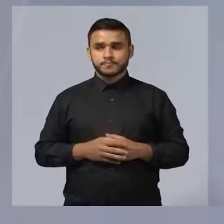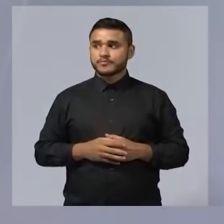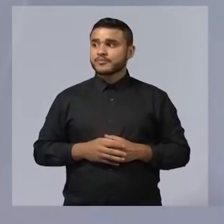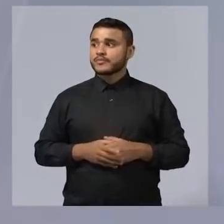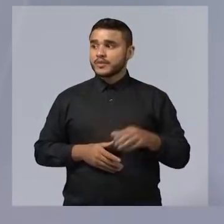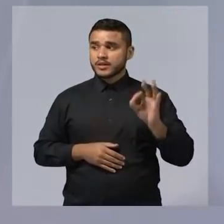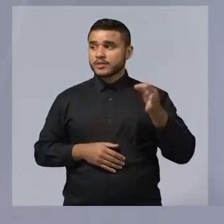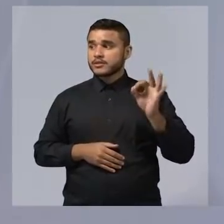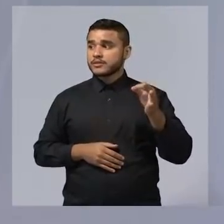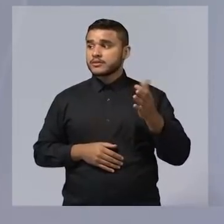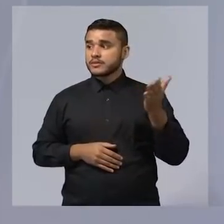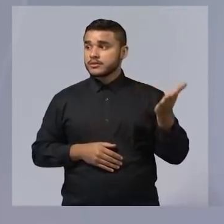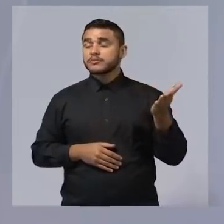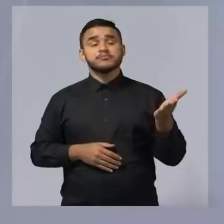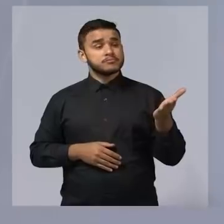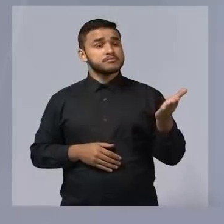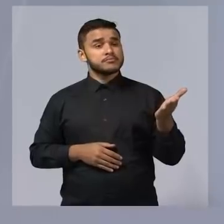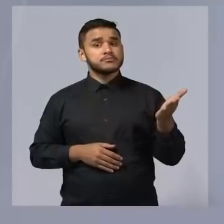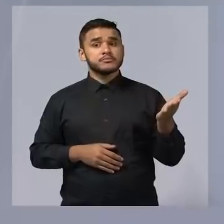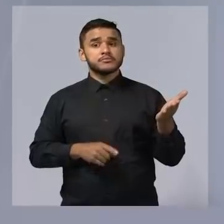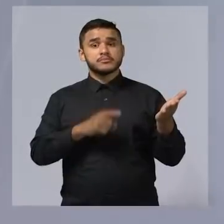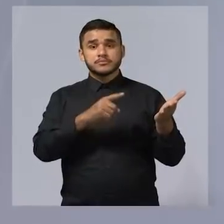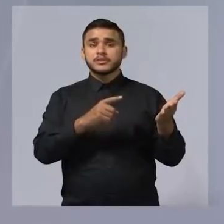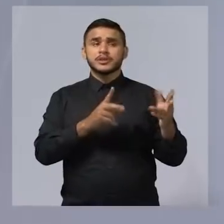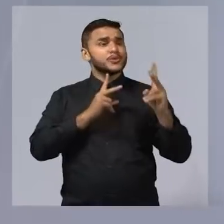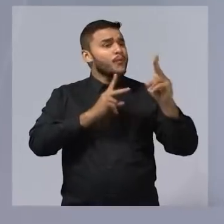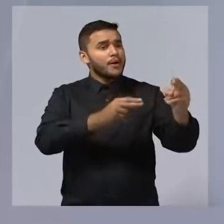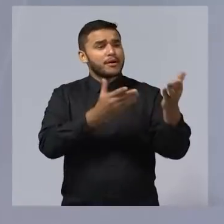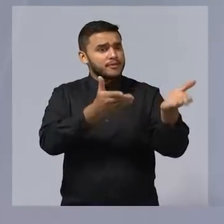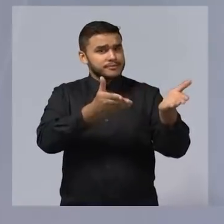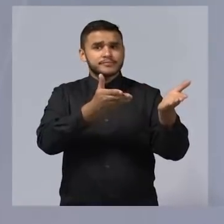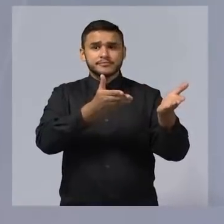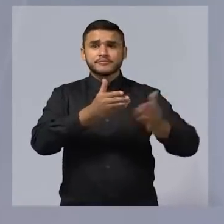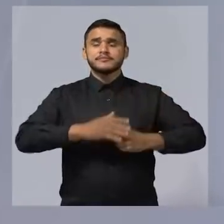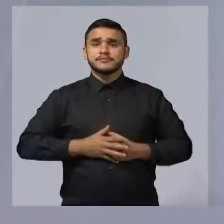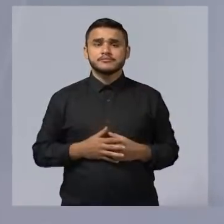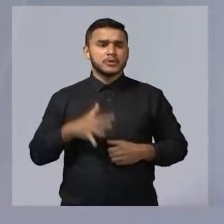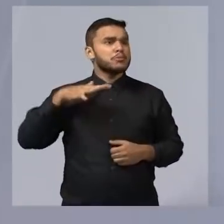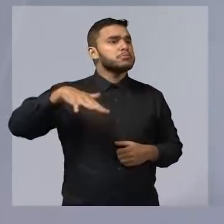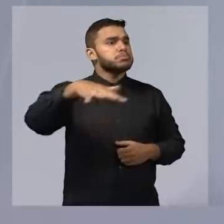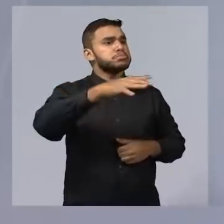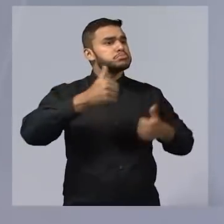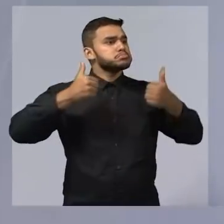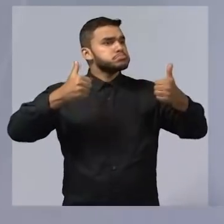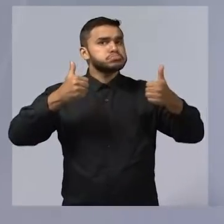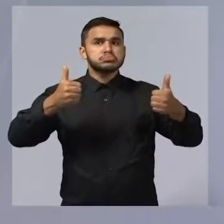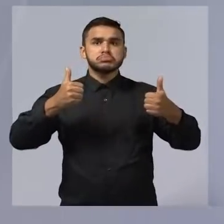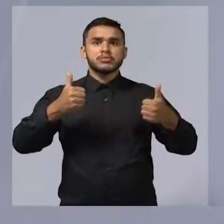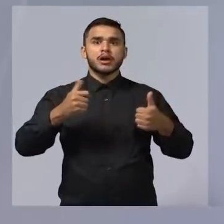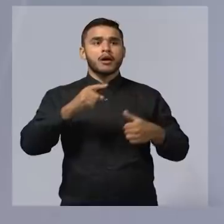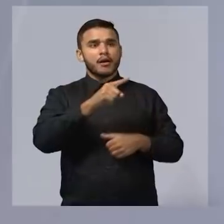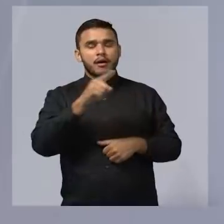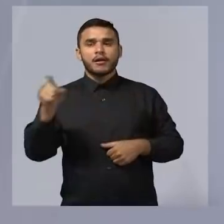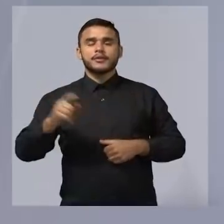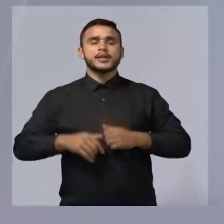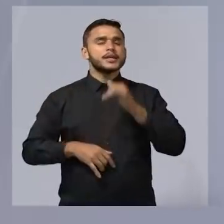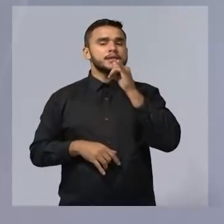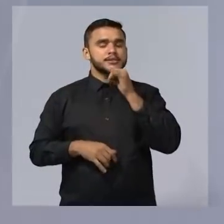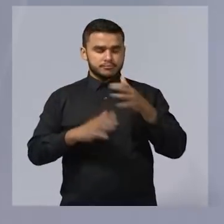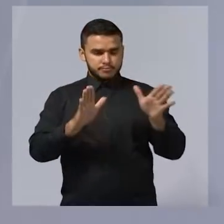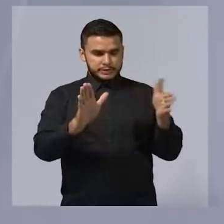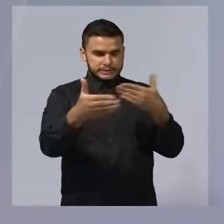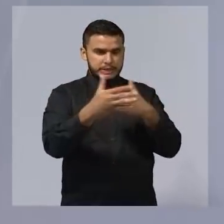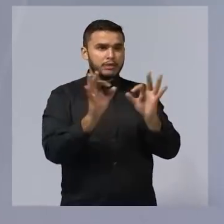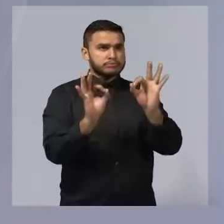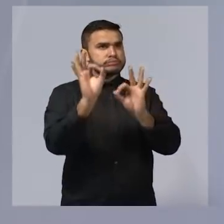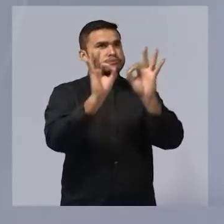unidades prisionais a teoria da janela quebrada, entendeu? Porque, por exemplo, eu reformo uma cela, tá aqui, né?